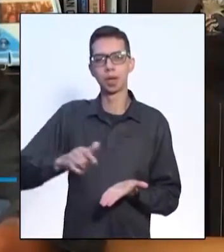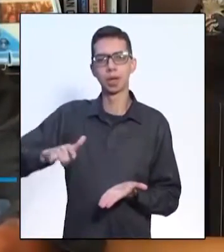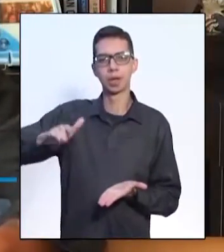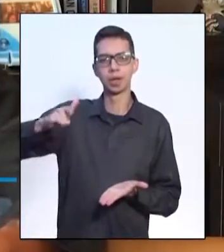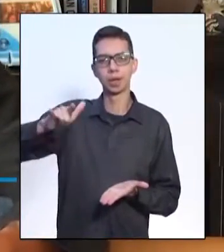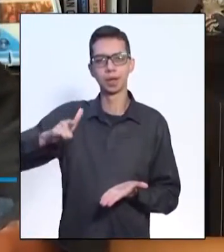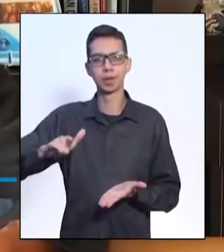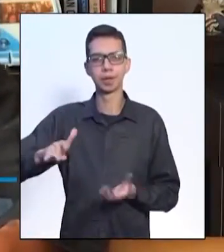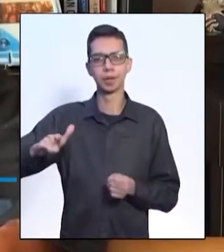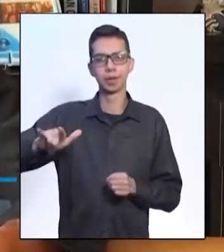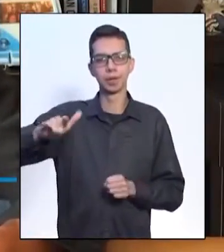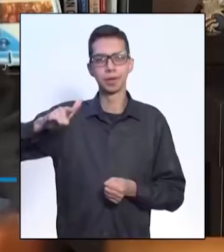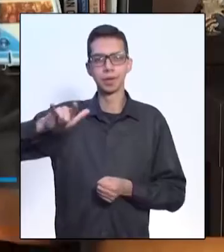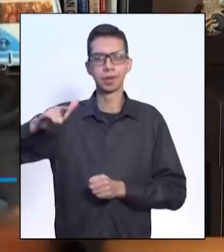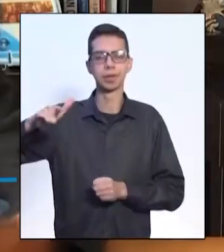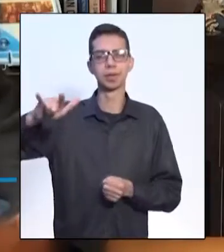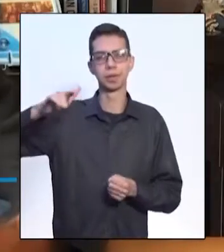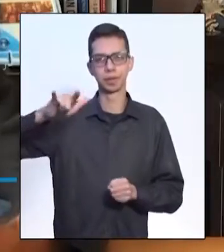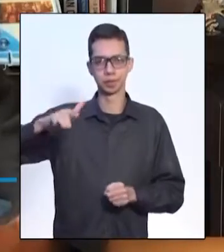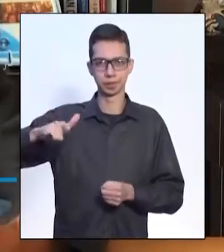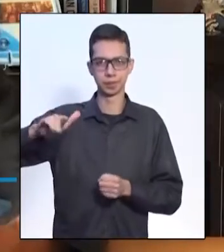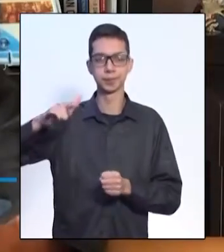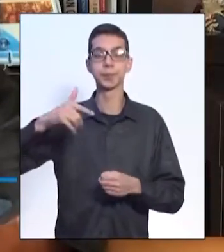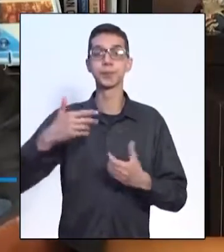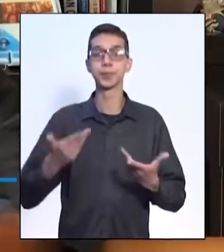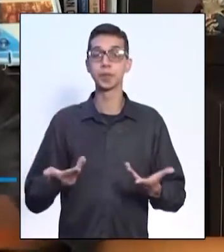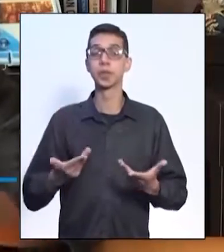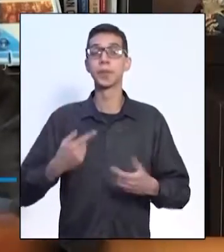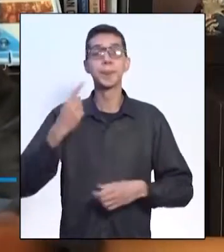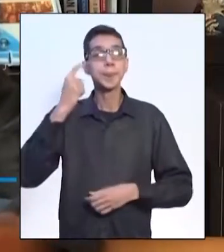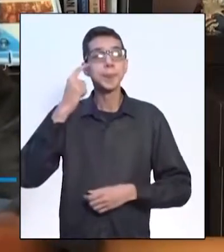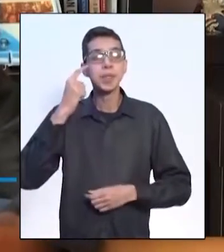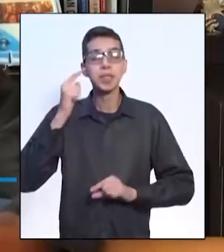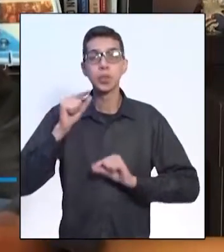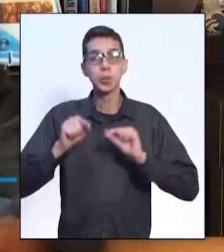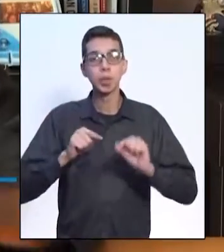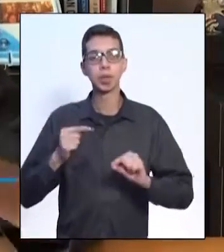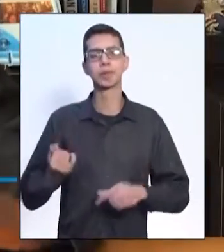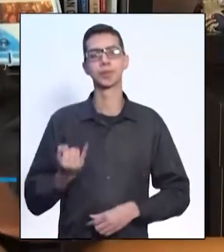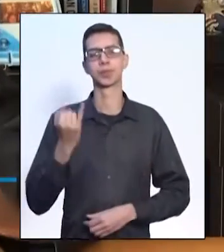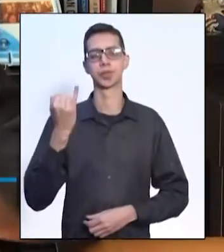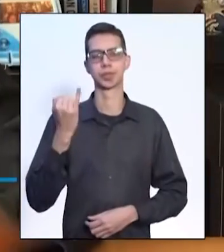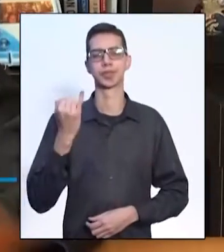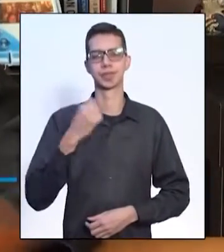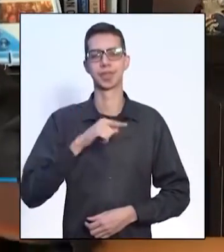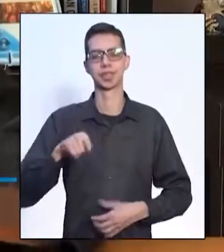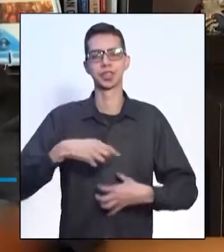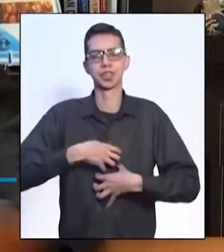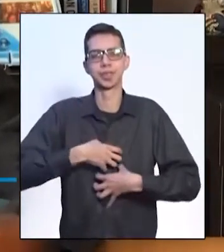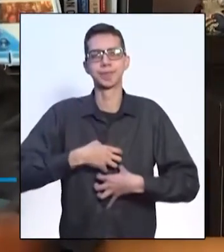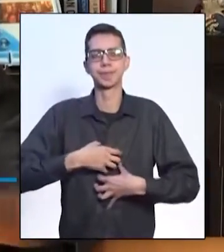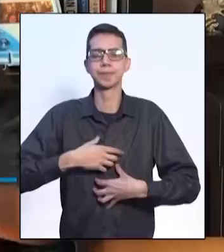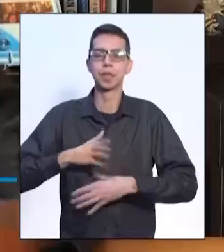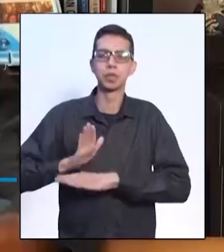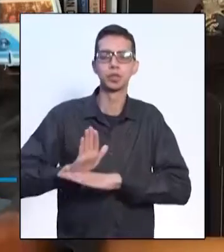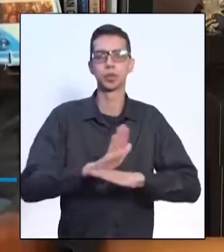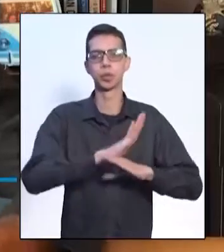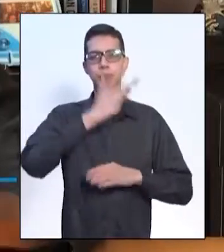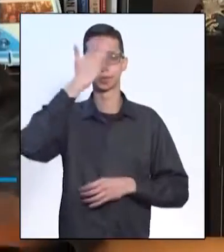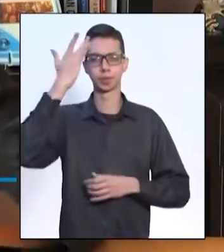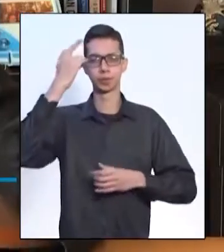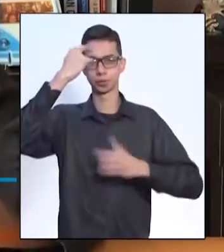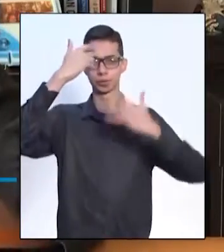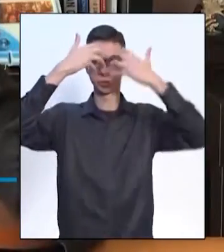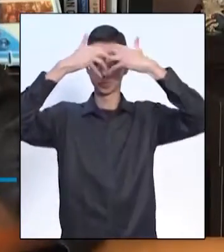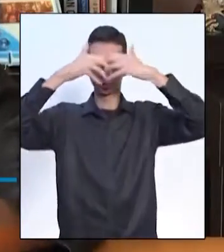gostaríamos que se tornasse realidade e sensibilizar outras pessoas é super importante. Só que também é necessário agir